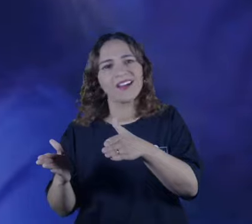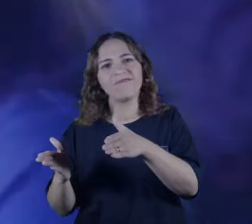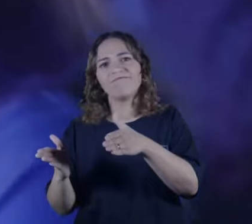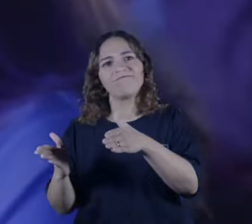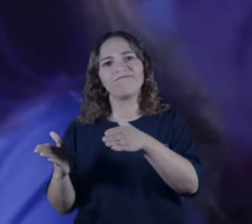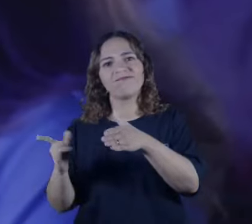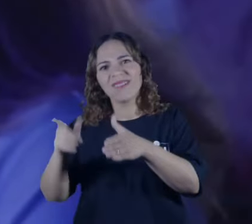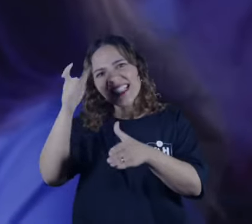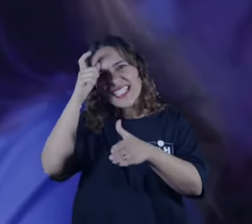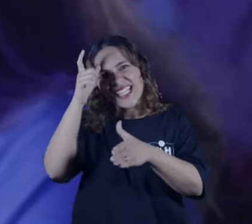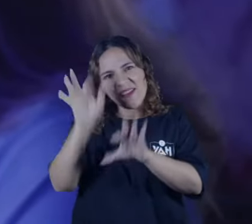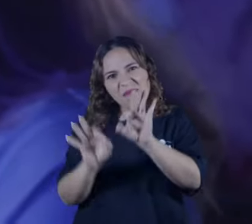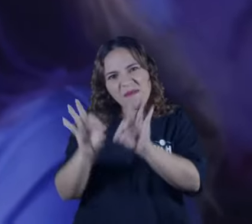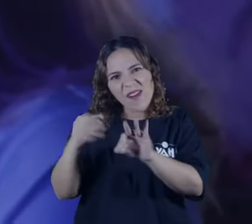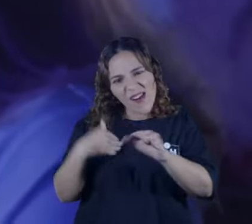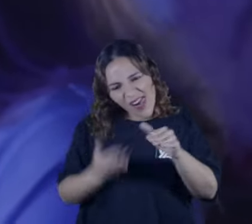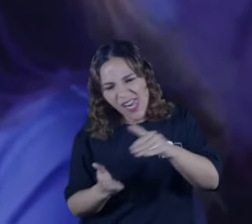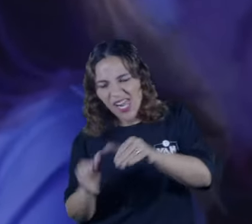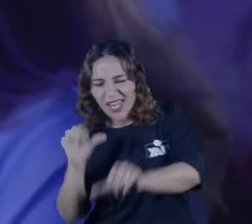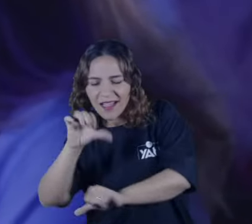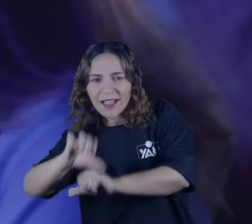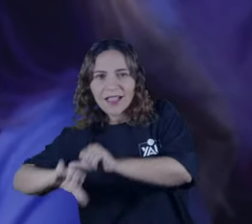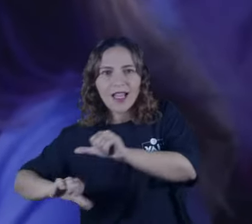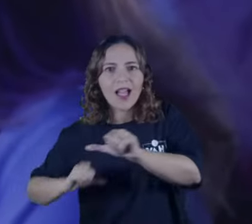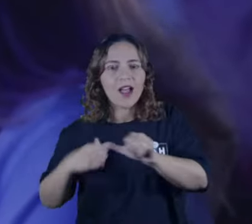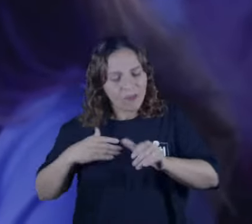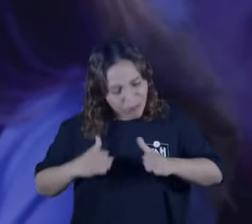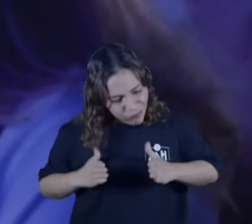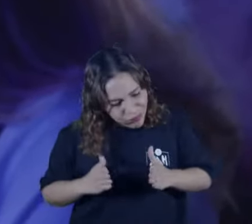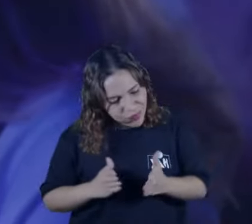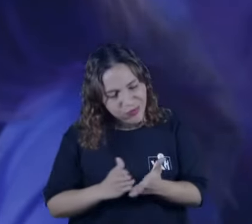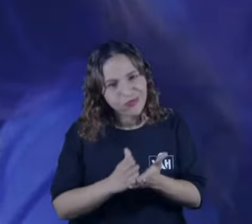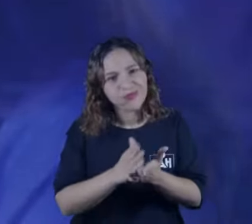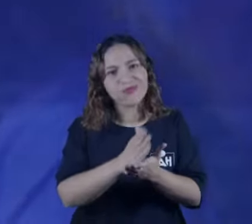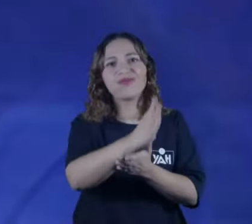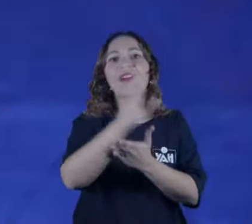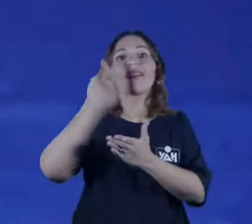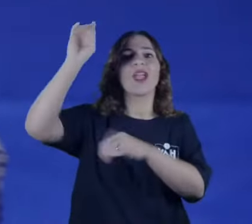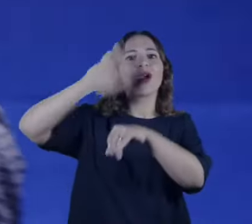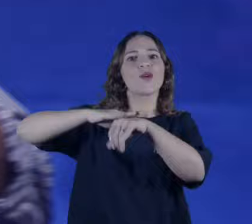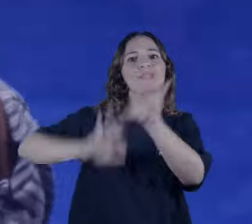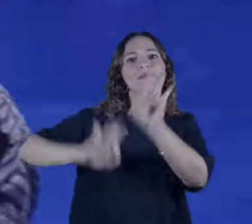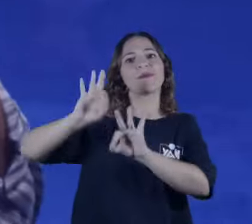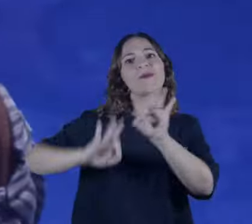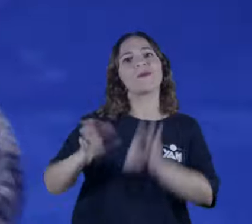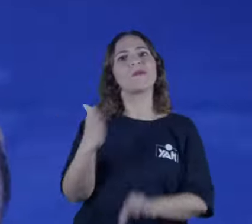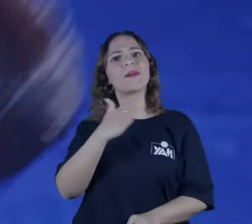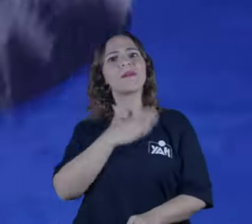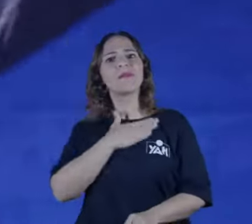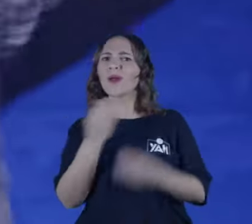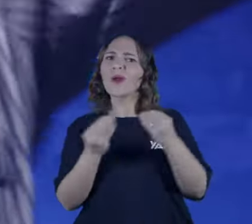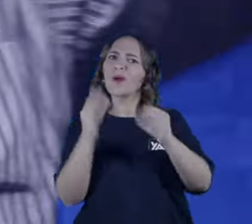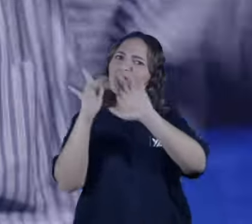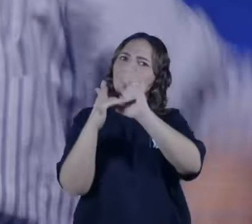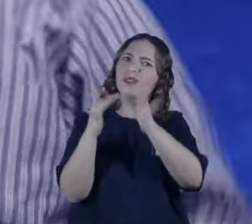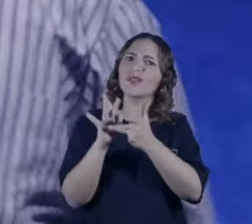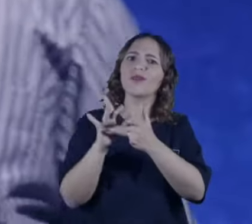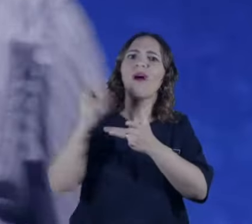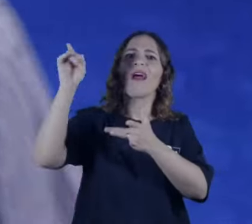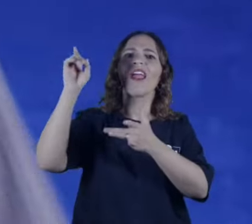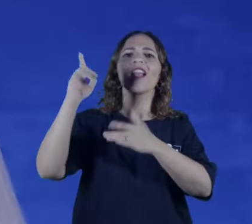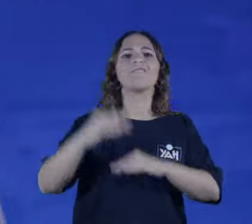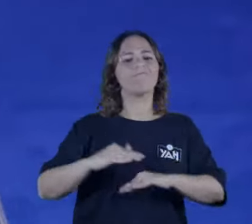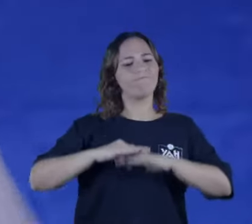preparado por Satanás, foi transformada, e eu alcancei o destino preparado por Deus, através de Jesus. Ele é a minha pedra